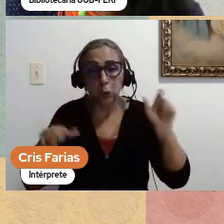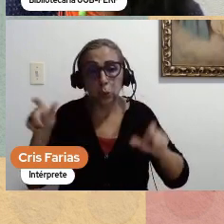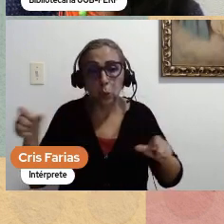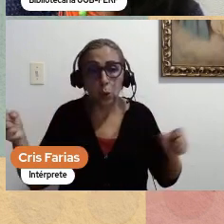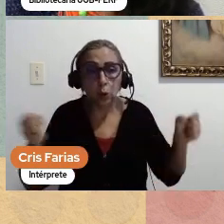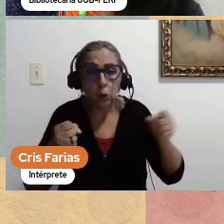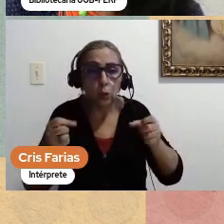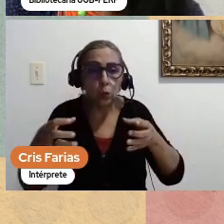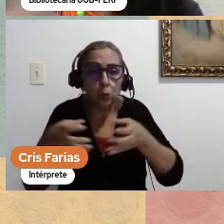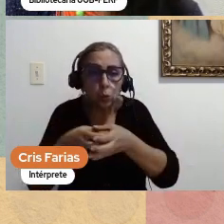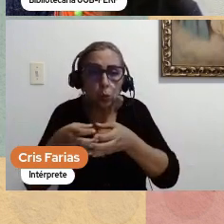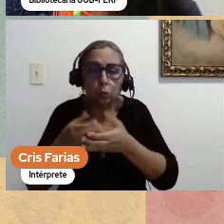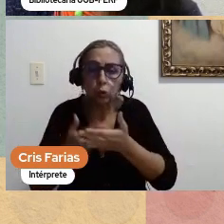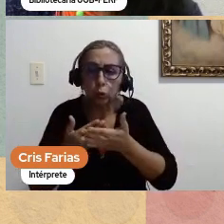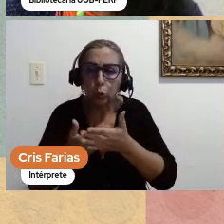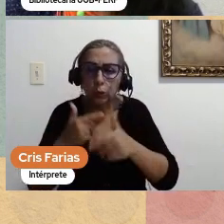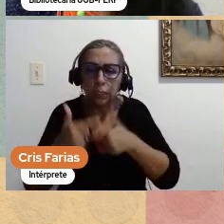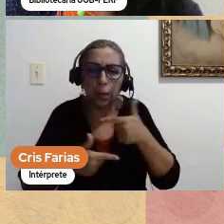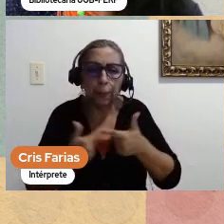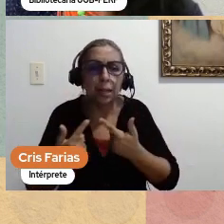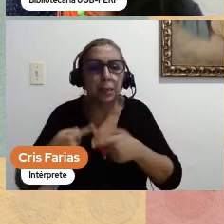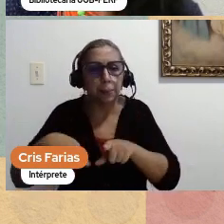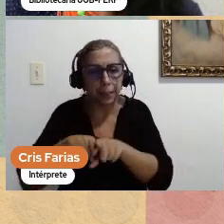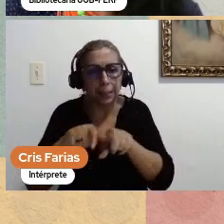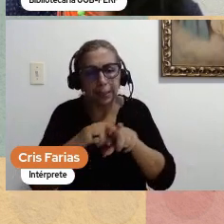de estudo, de trabalho e as parcerias.